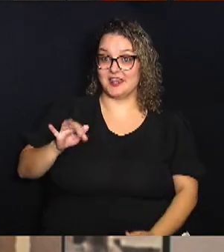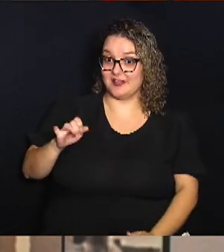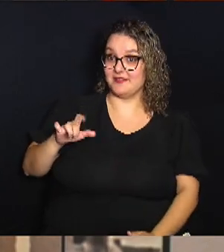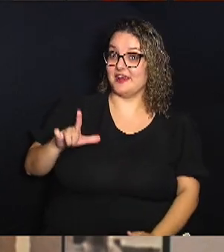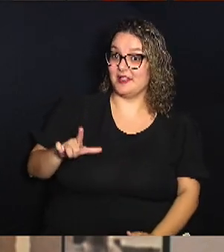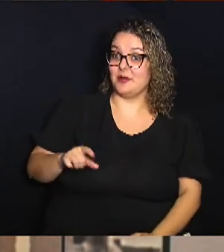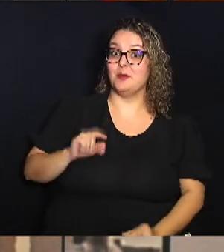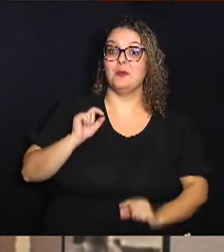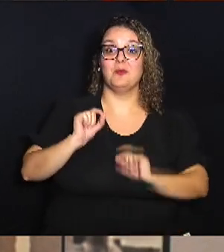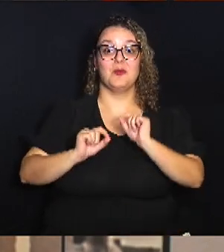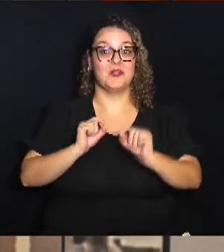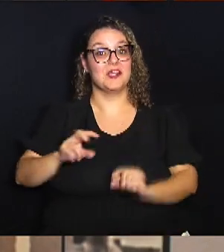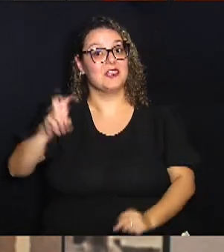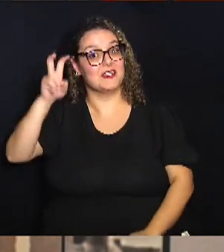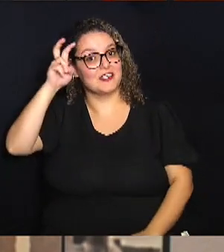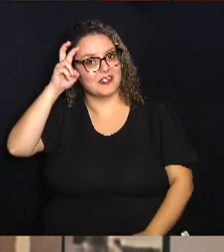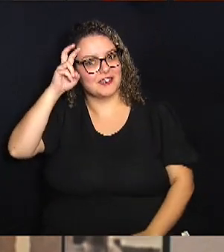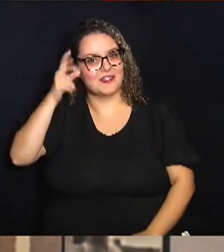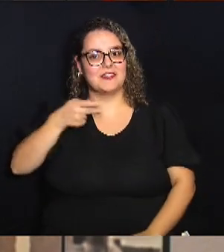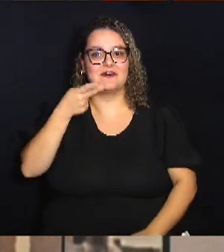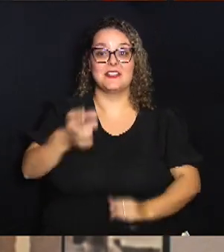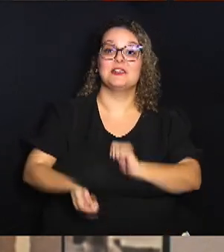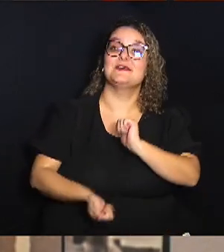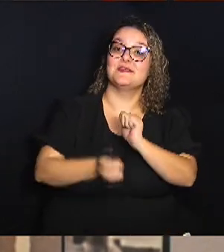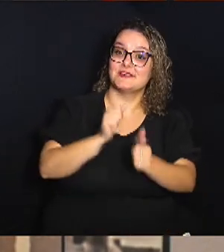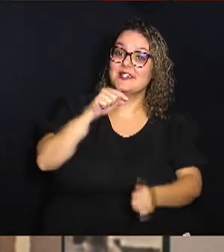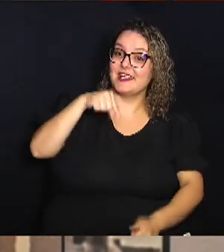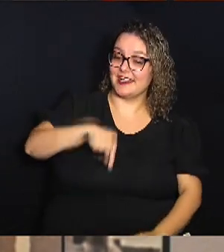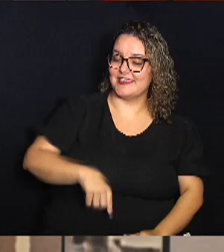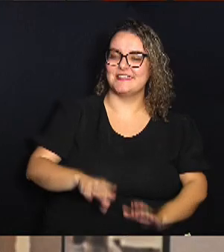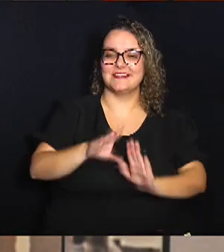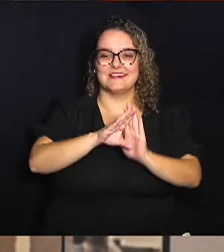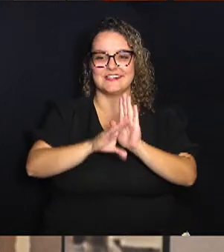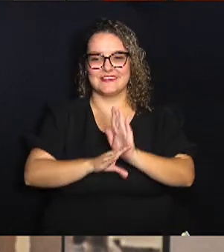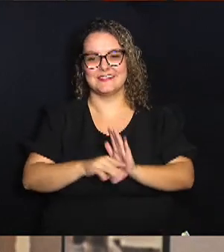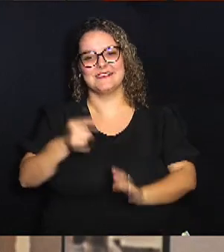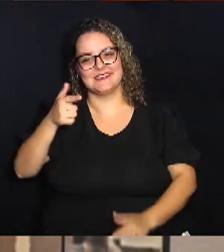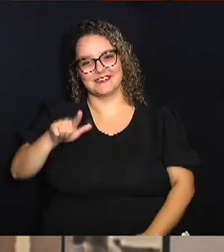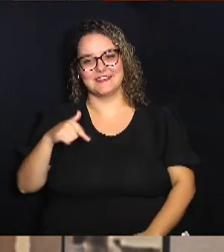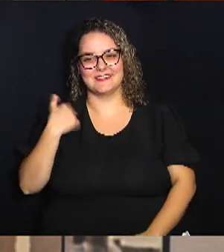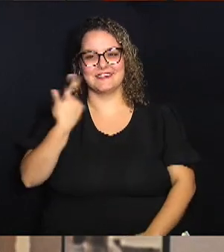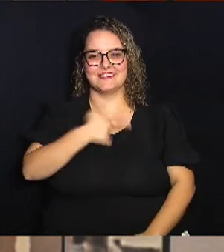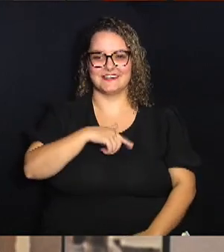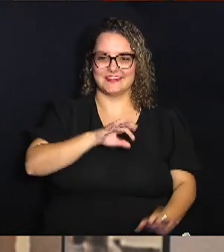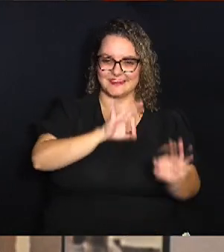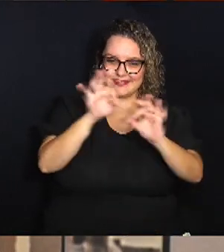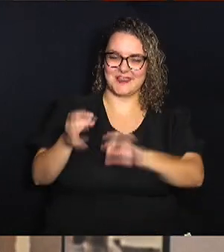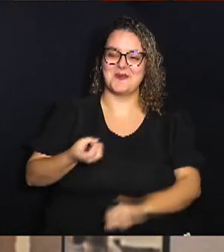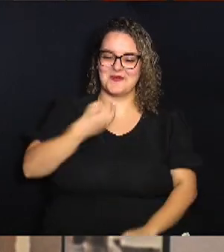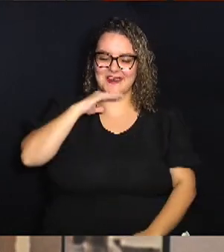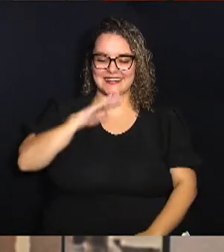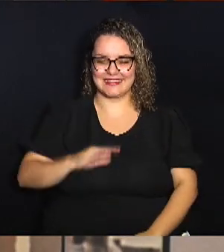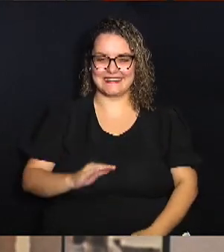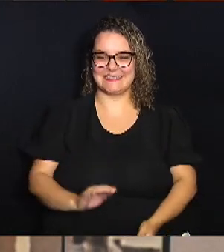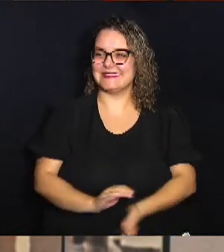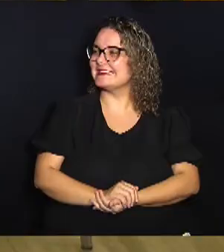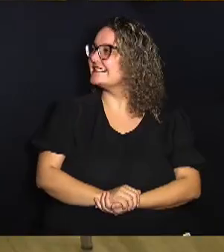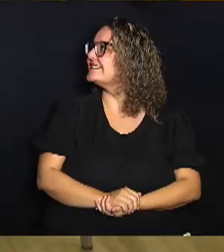porque quinta-feira é dia de falar de esportes aqui no nosso programa. Continue com a gente. Uma boa tarde.